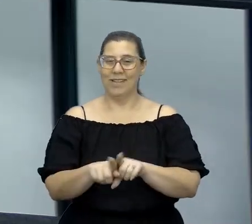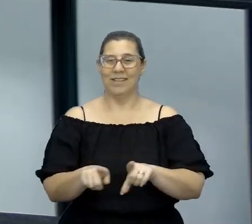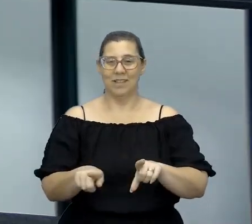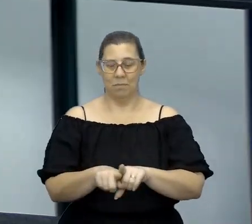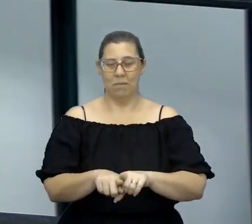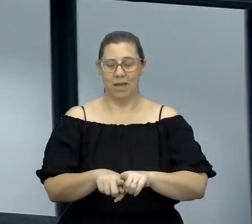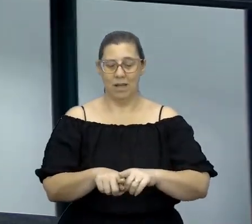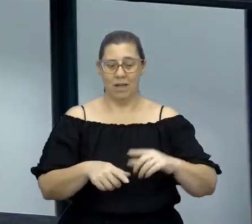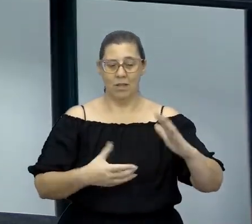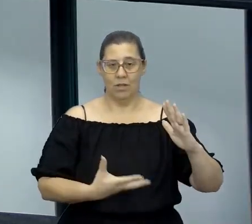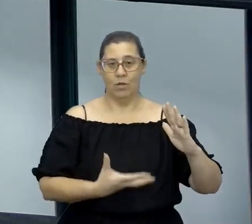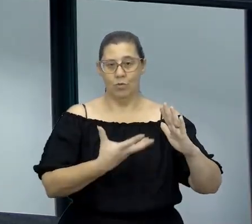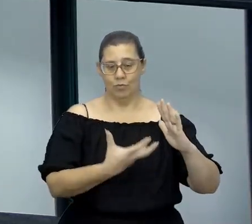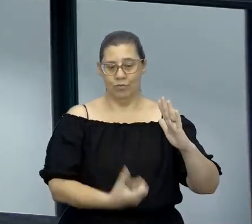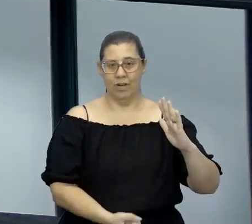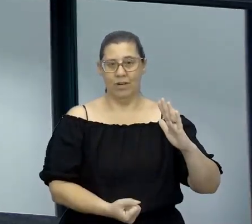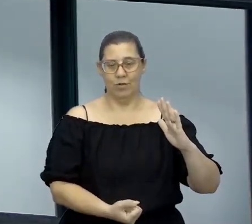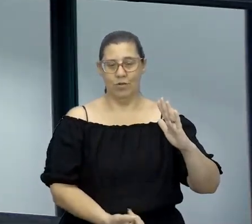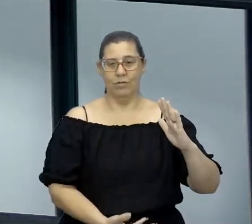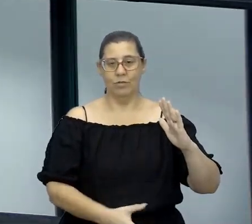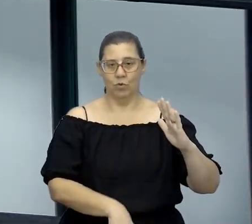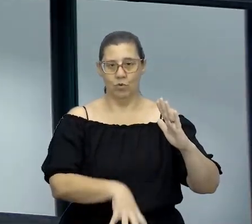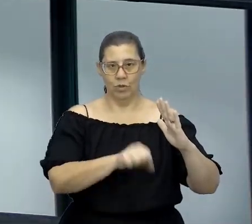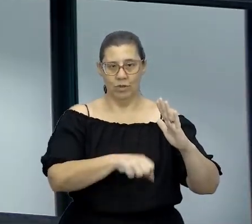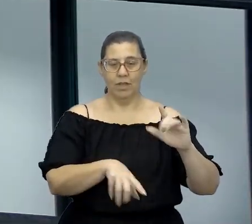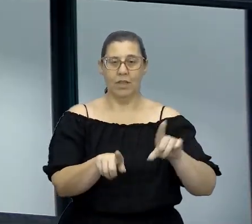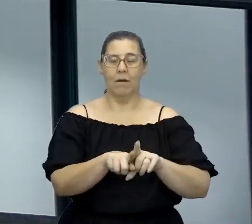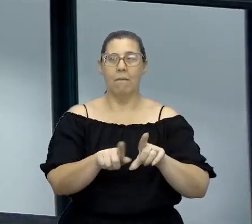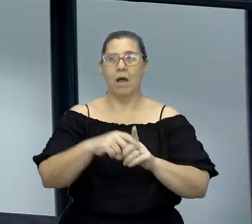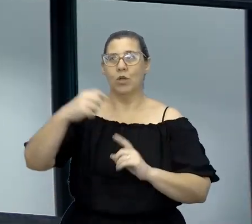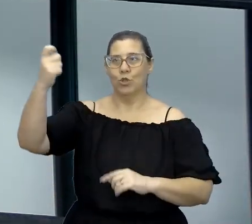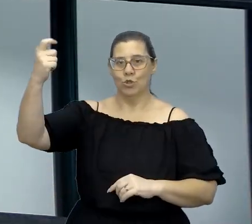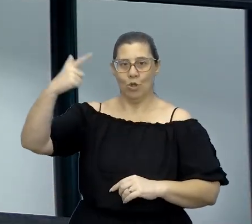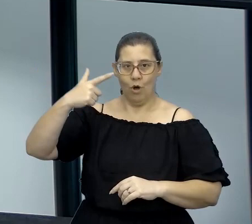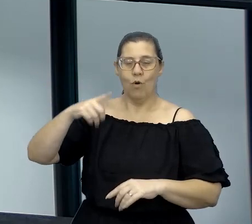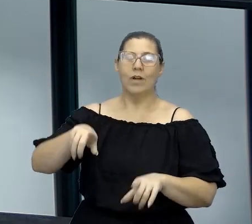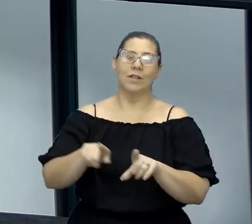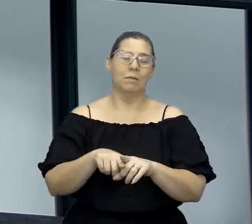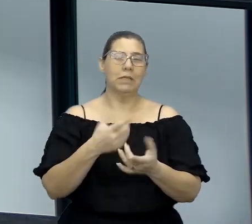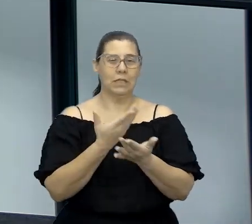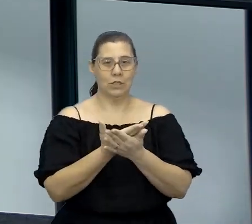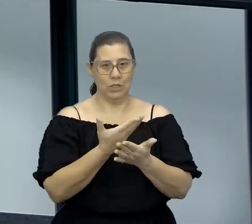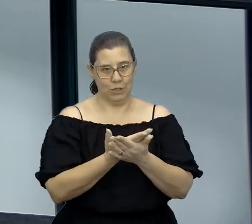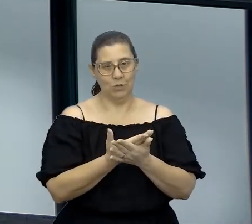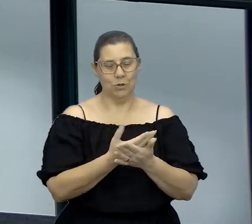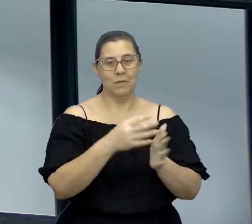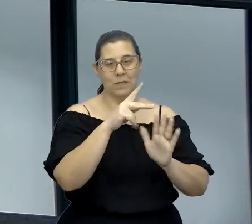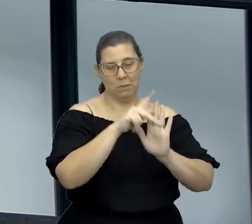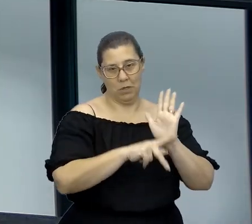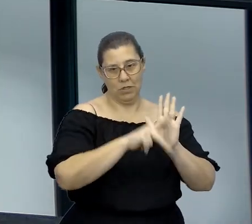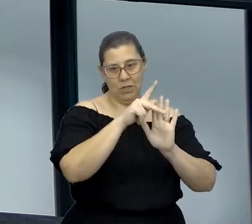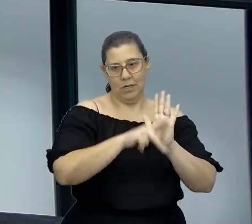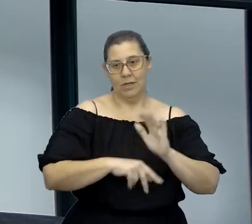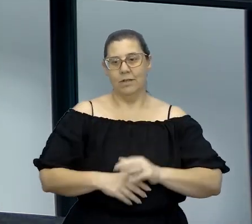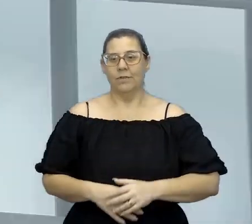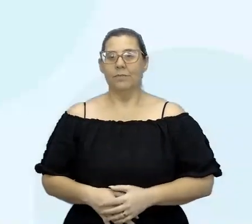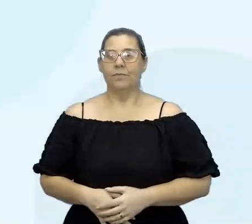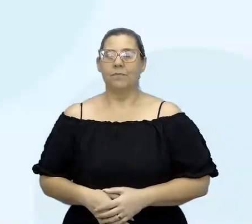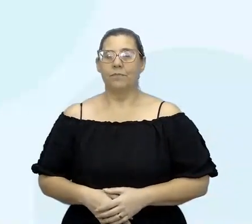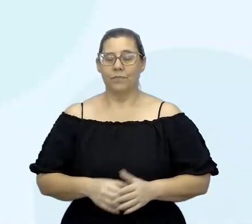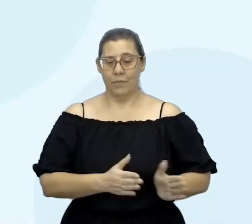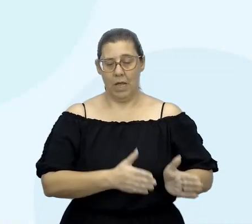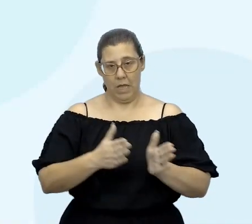melhor a luminosidade do sol, tá? Então também tem esse estudo aí para esse projeto. E na